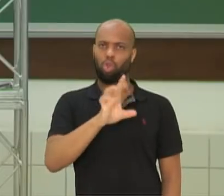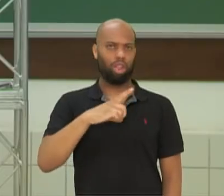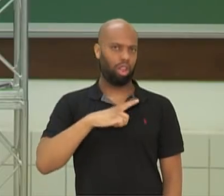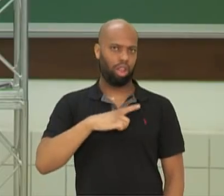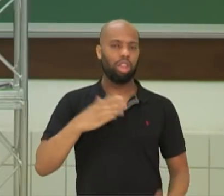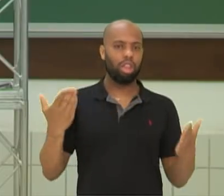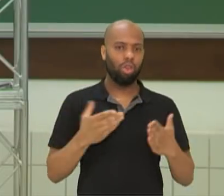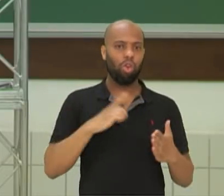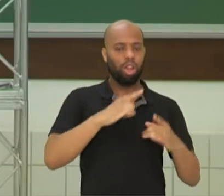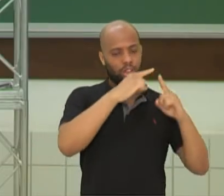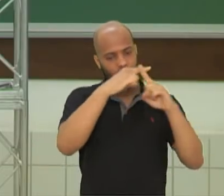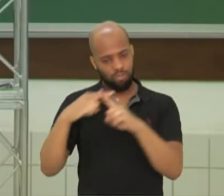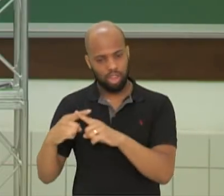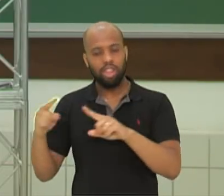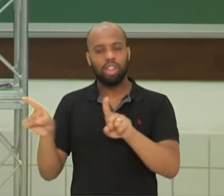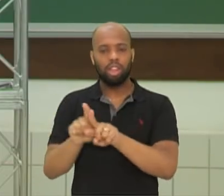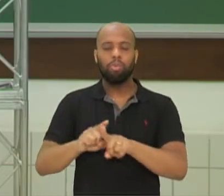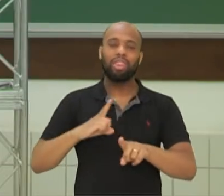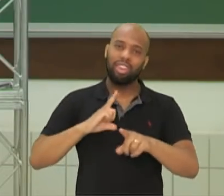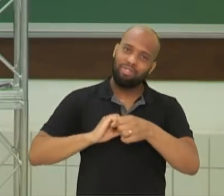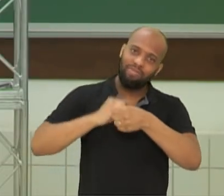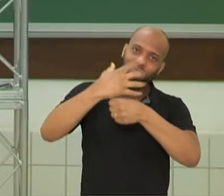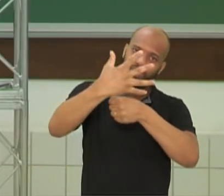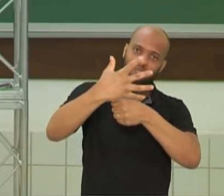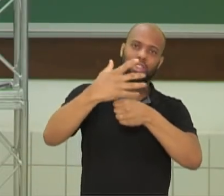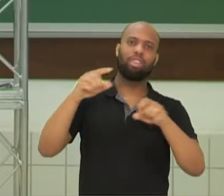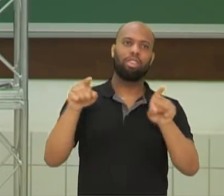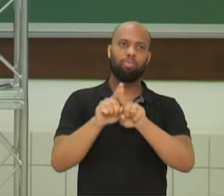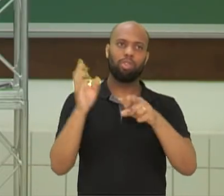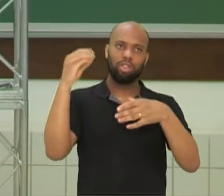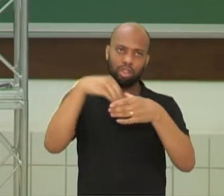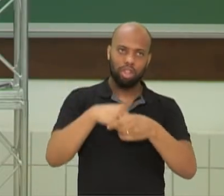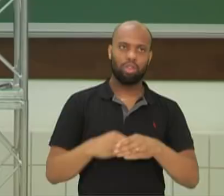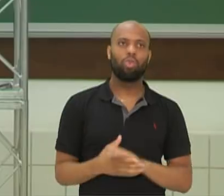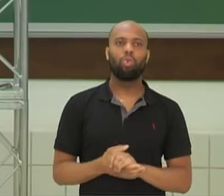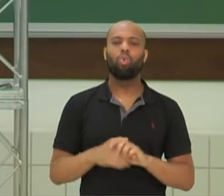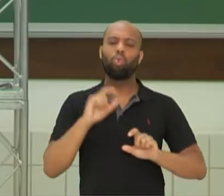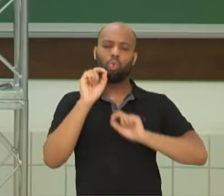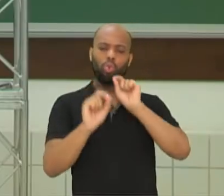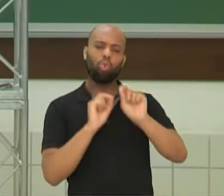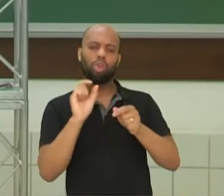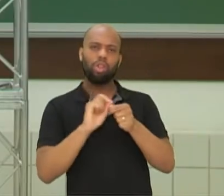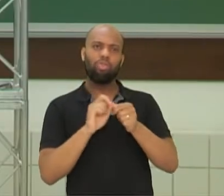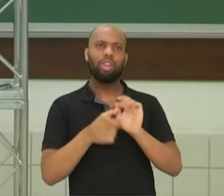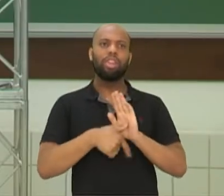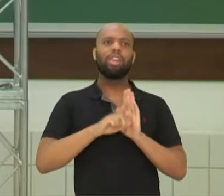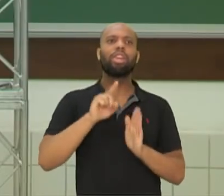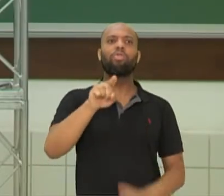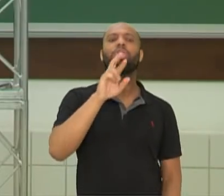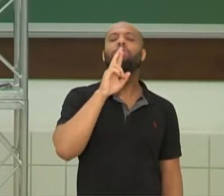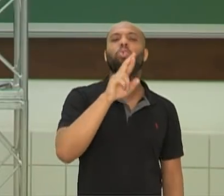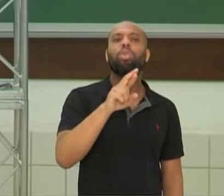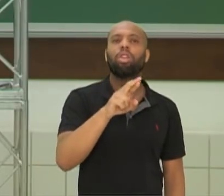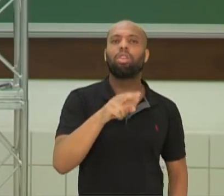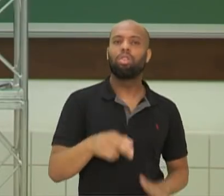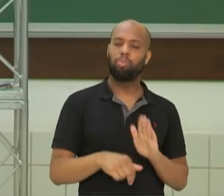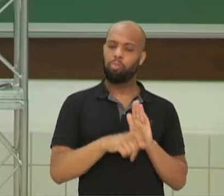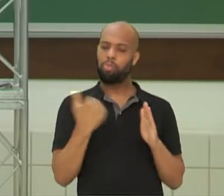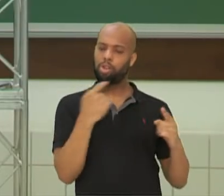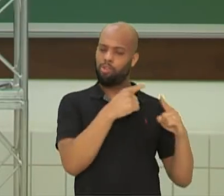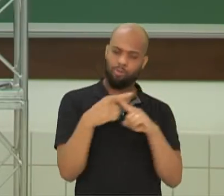tem multiplicação e tem potência nessa expressão numérica. Qual você resolveu primeiro? Você